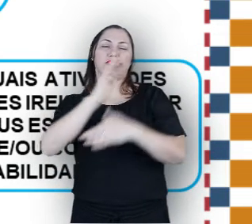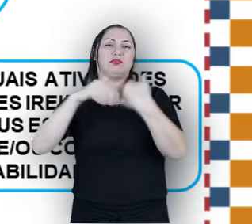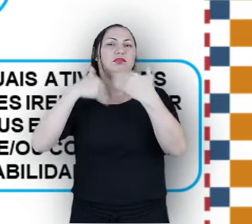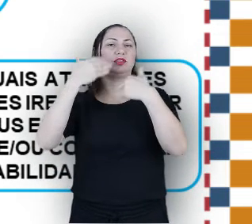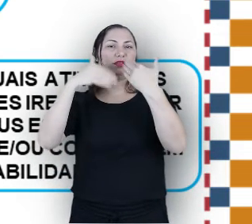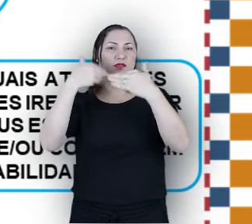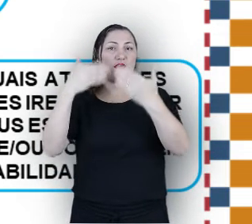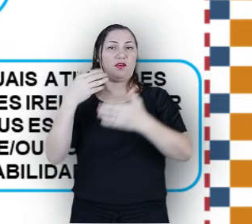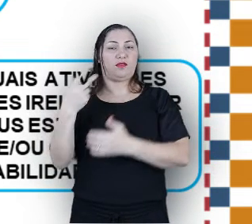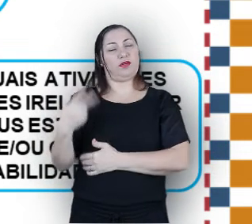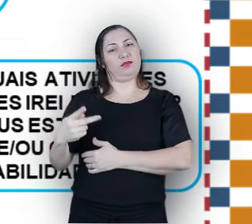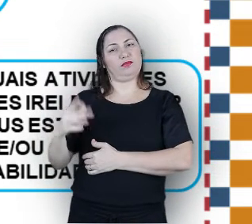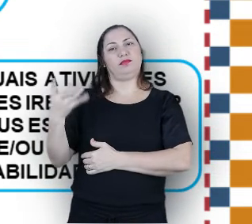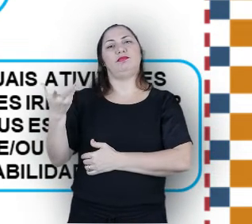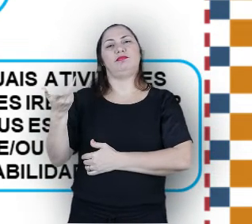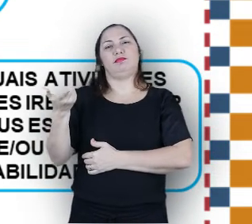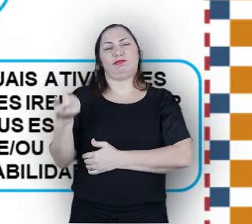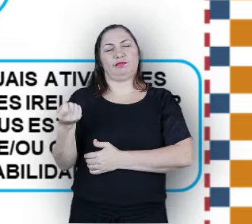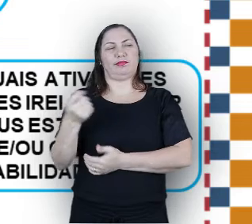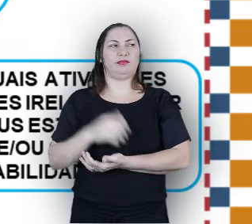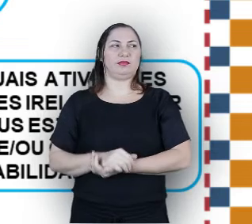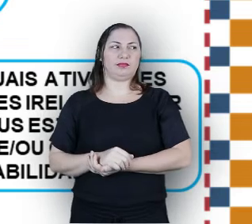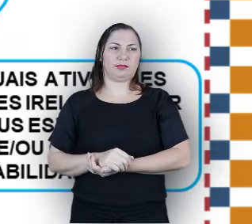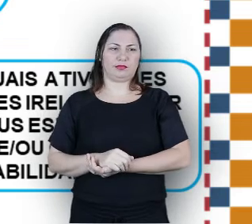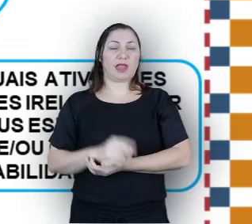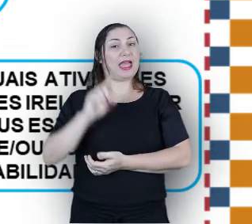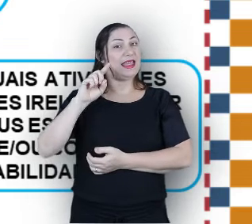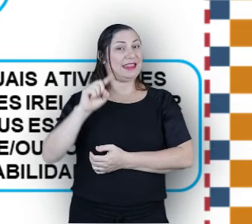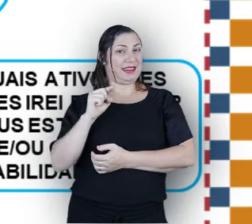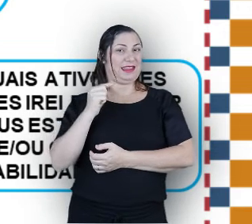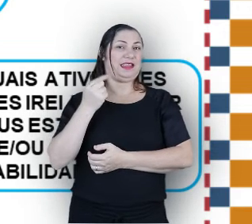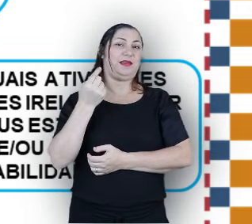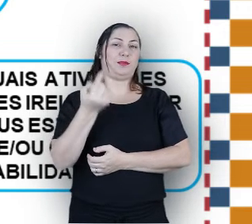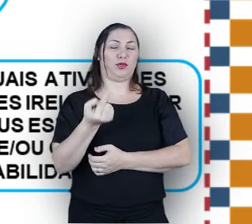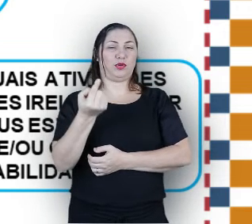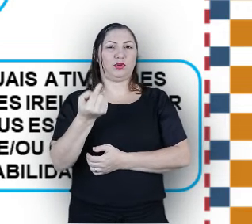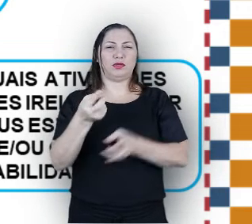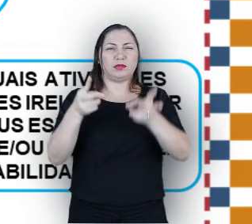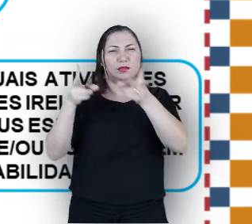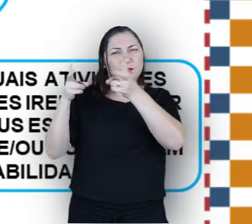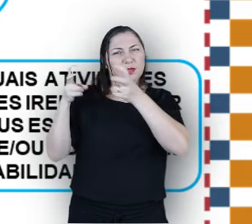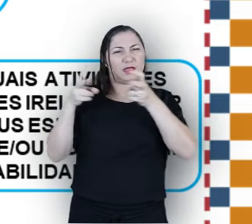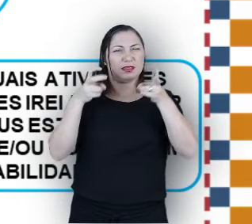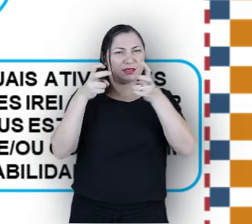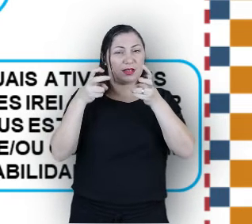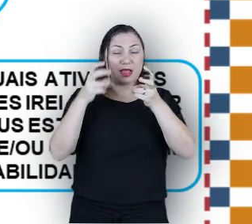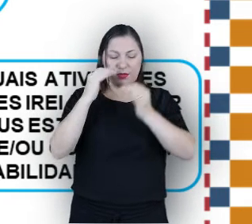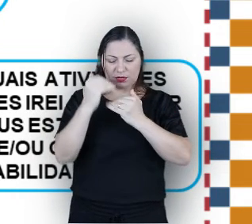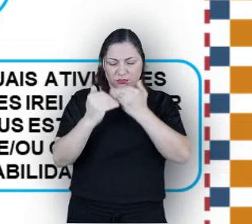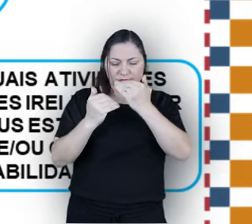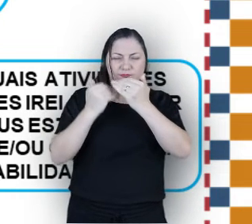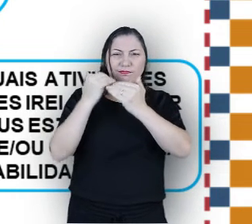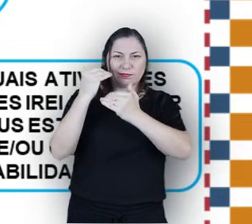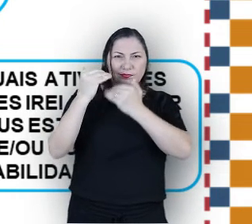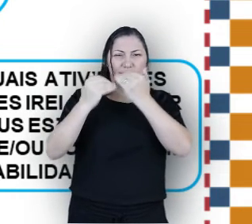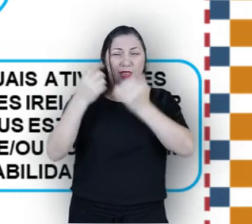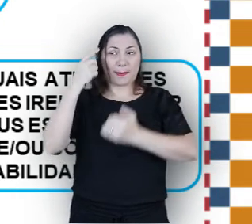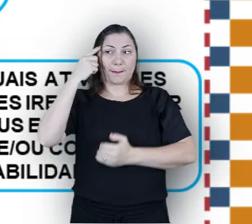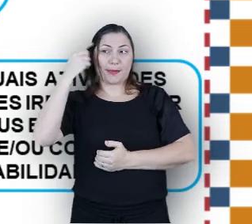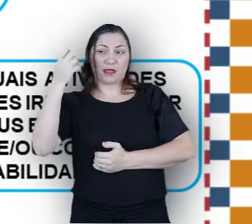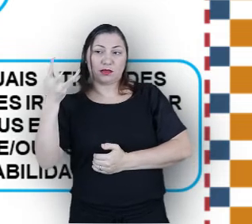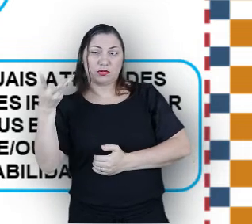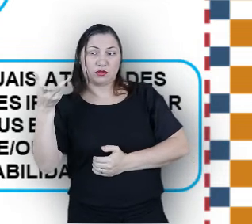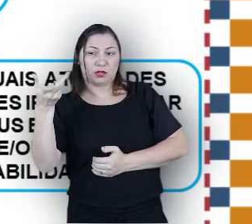habilidade de linguagem, por exemplo, da área de linguagem. Eu vou pensar também naquelas habilidades que são inerentes à língua